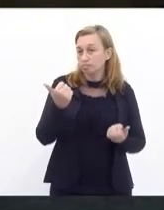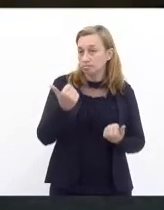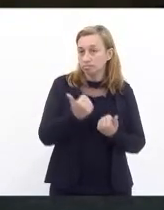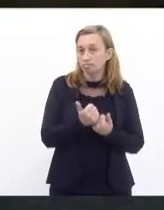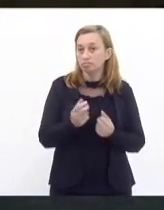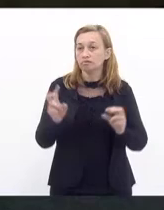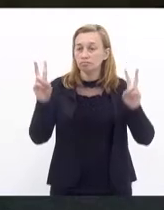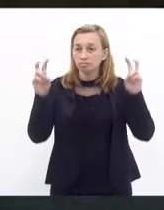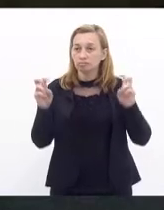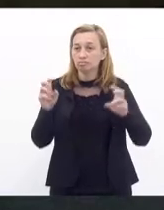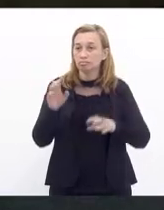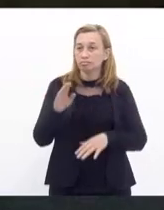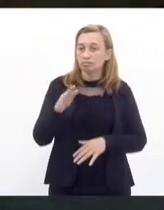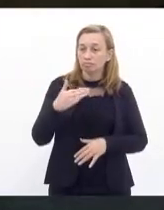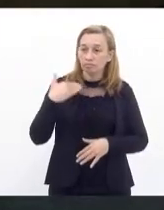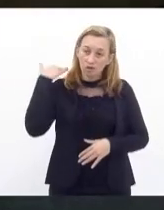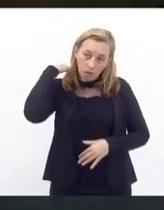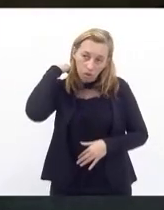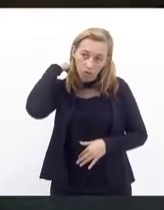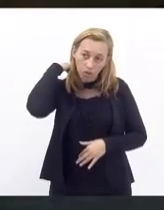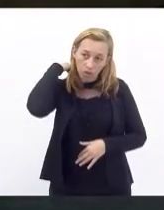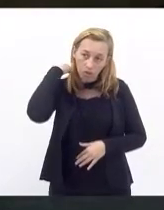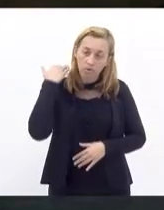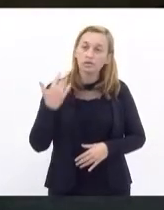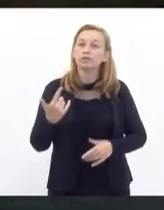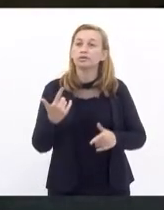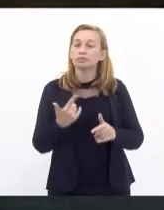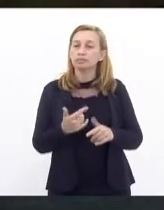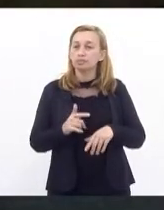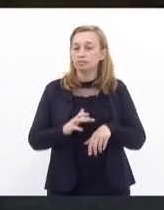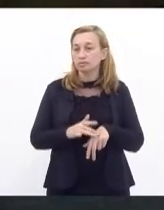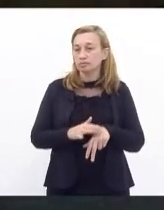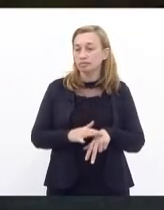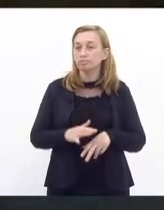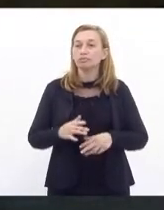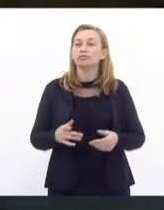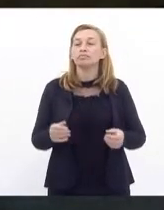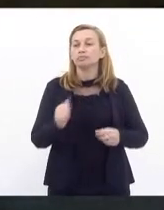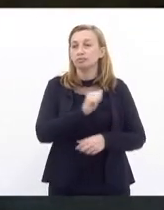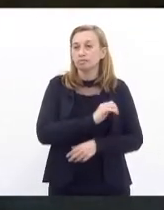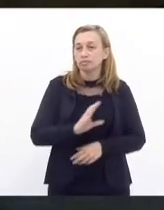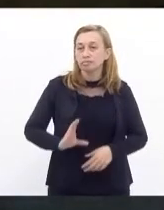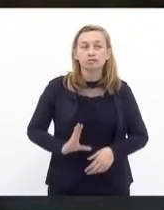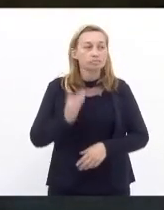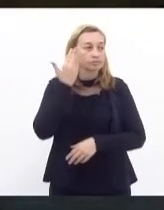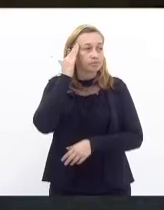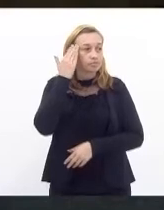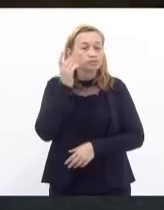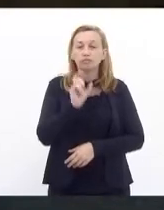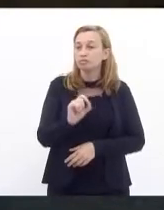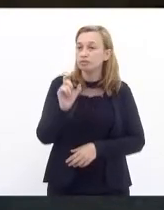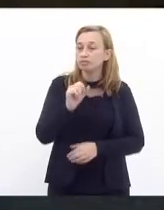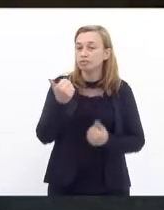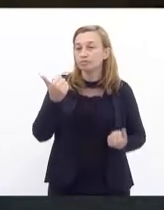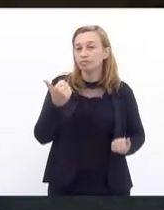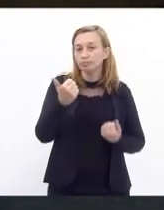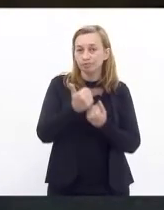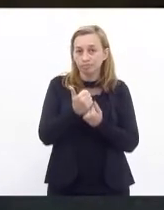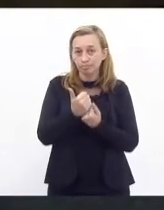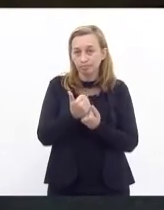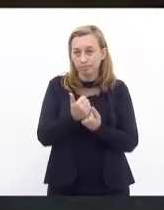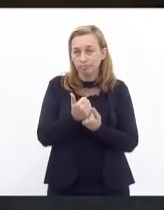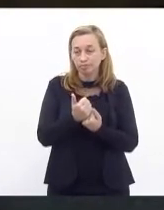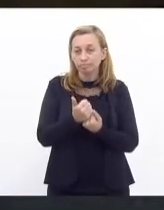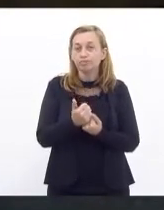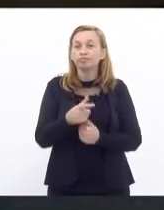da tuberculose, e há por parte do presidente André Siciliano um entendimento de apoio, né?